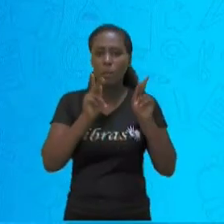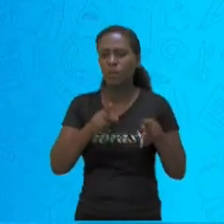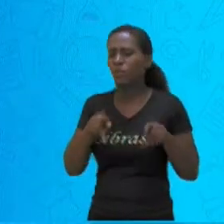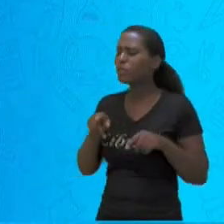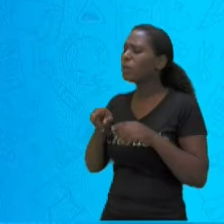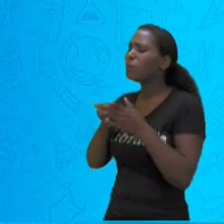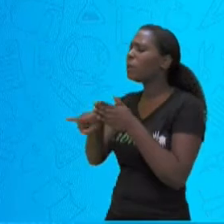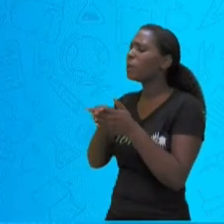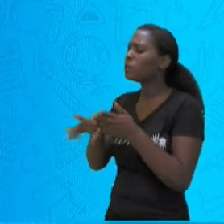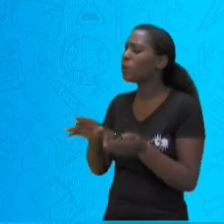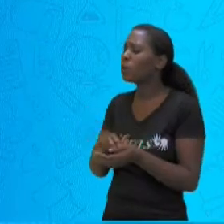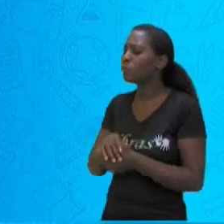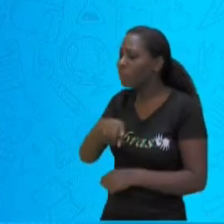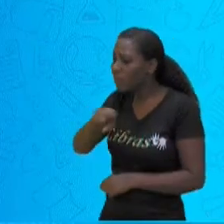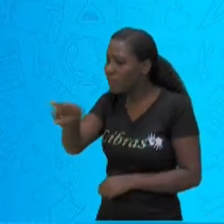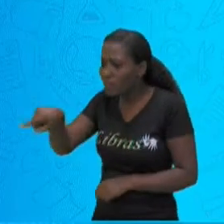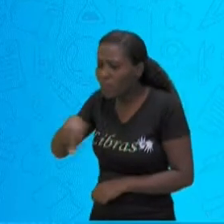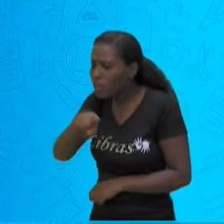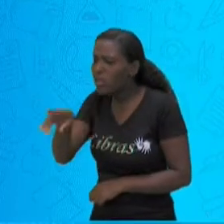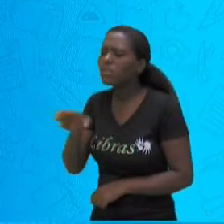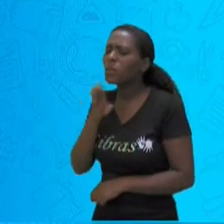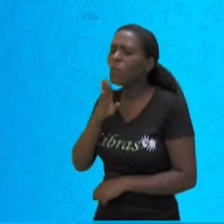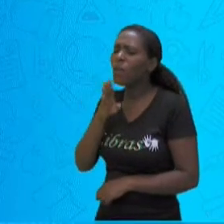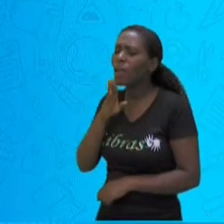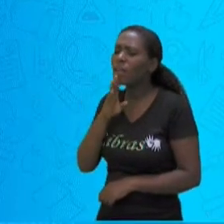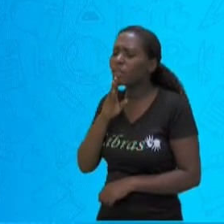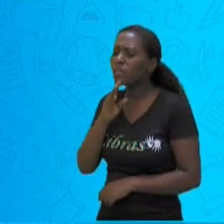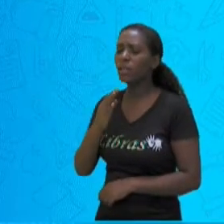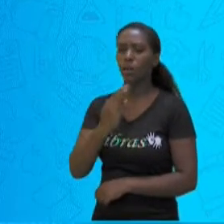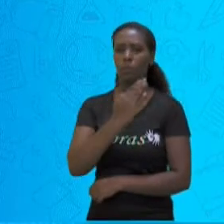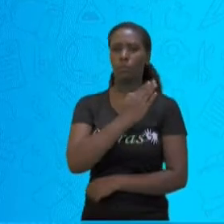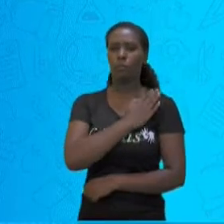Qual é a nota que o nosso coleguinha ali vai receber?